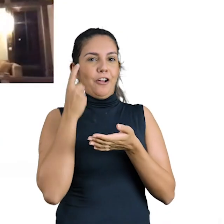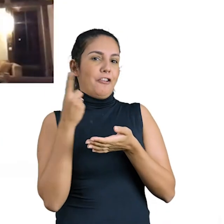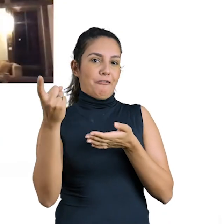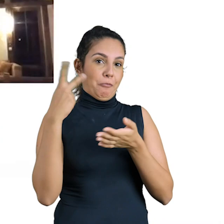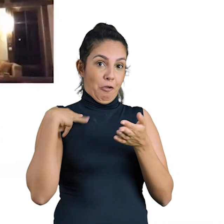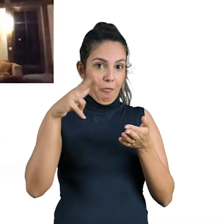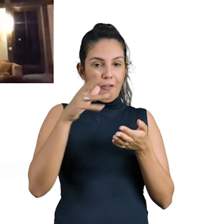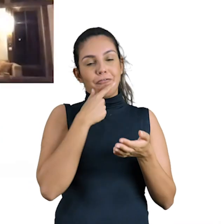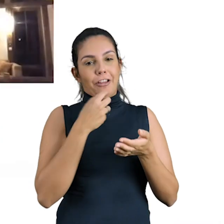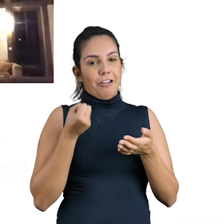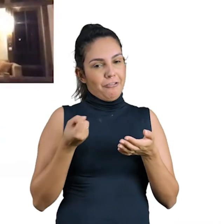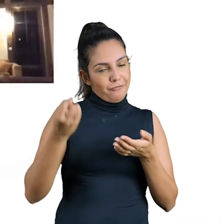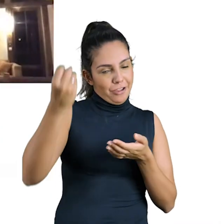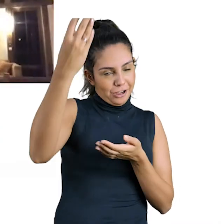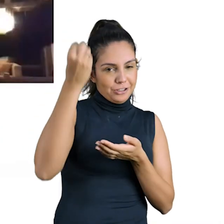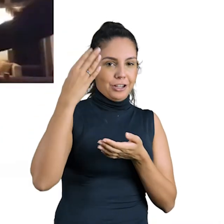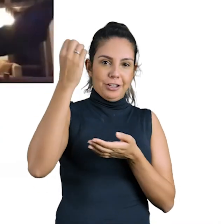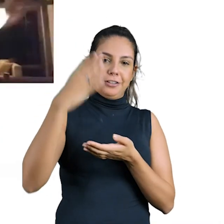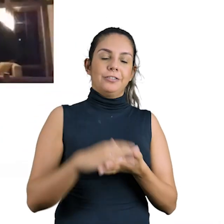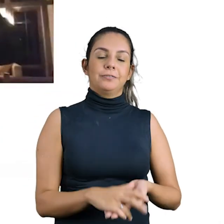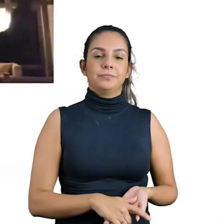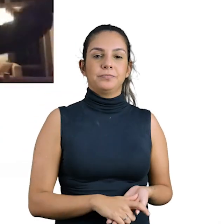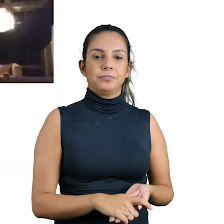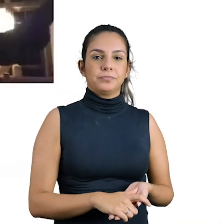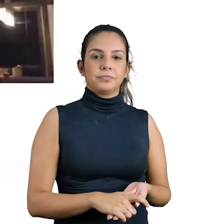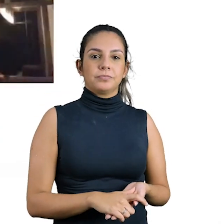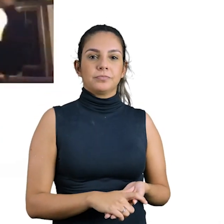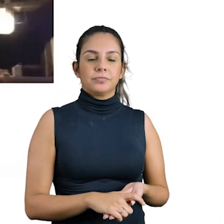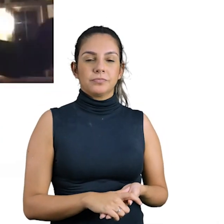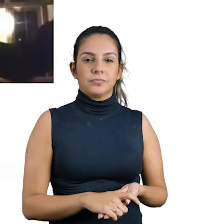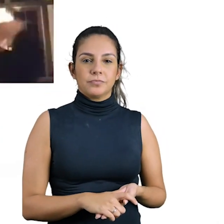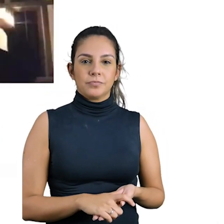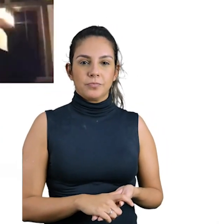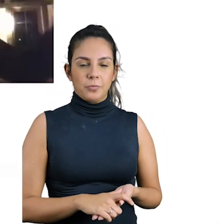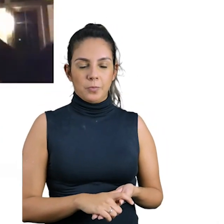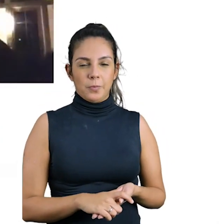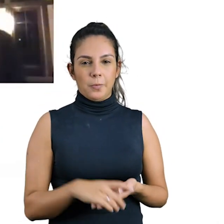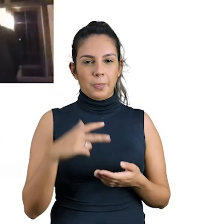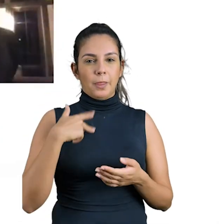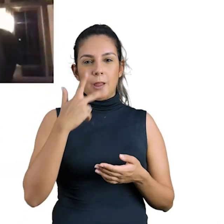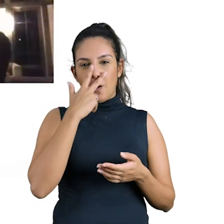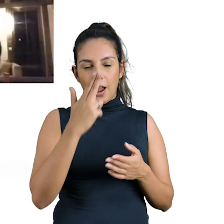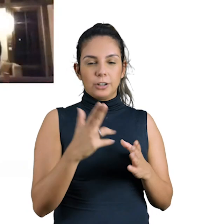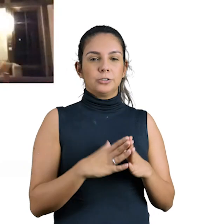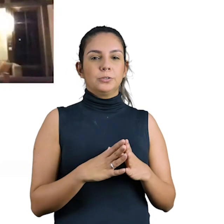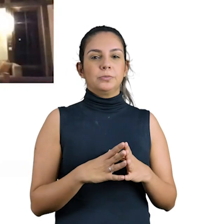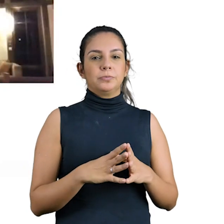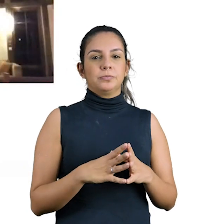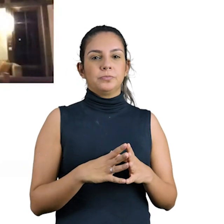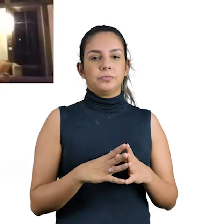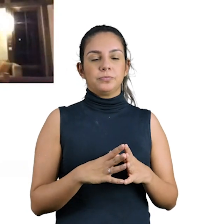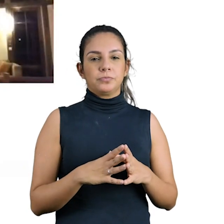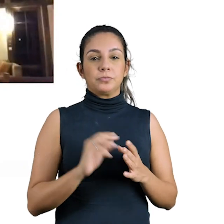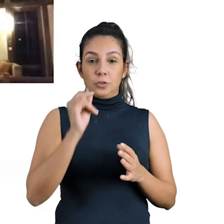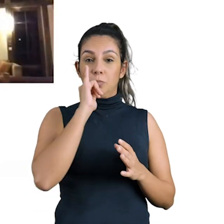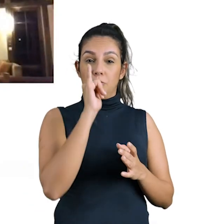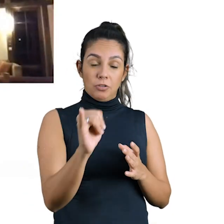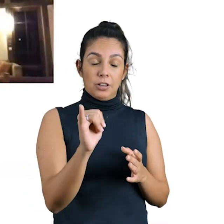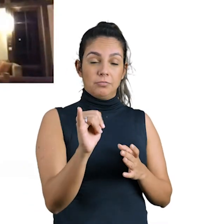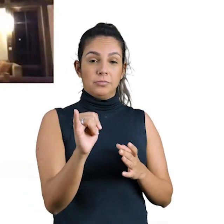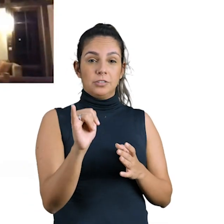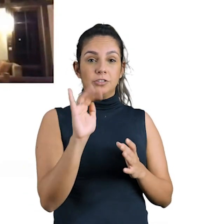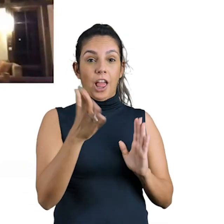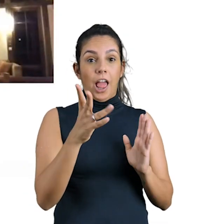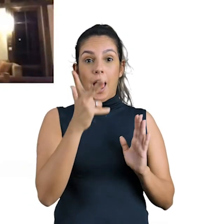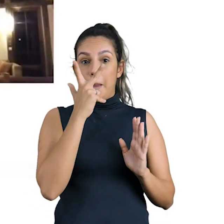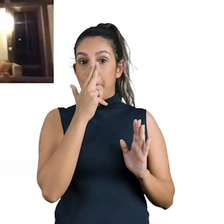fazendo os meus livrinhos e você está na bolsa, viajando, né? Porque nós somos ruins de previsão, né, Afonso? Eu